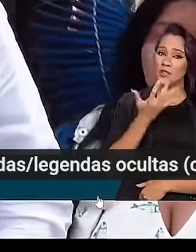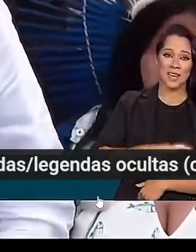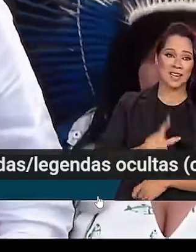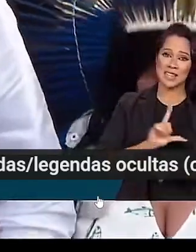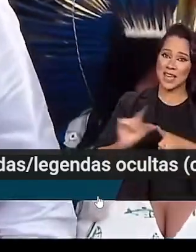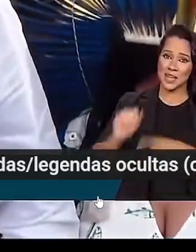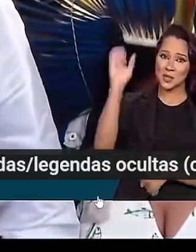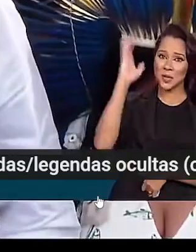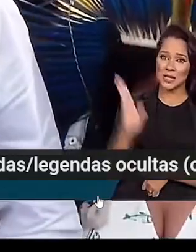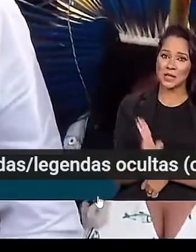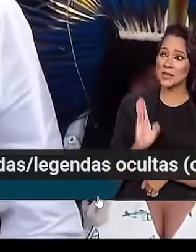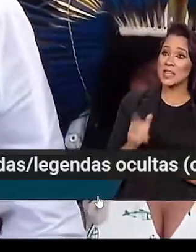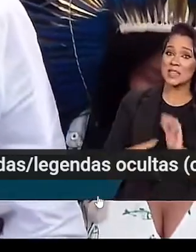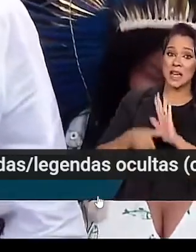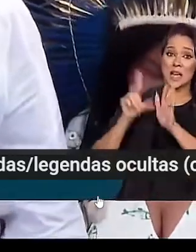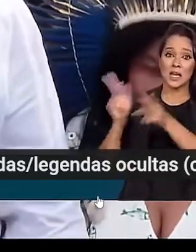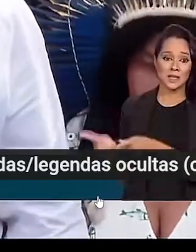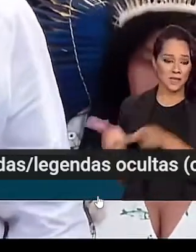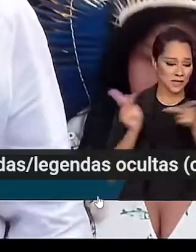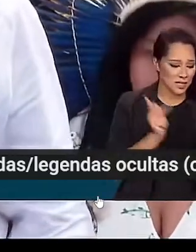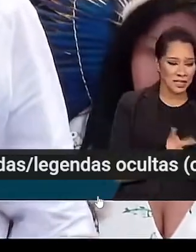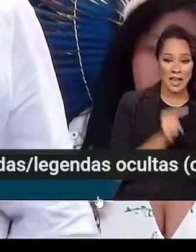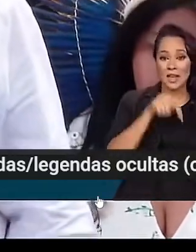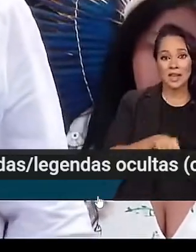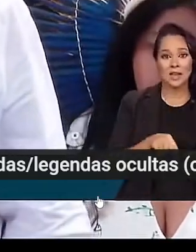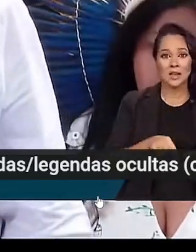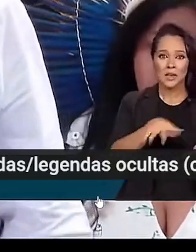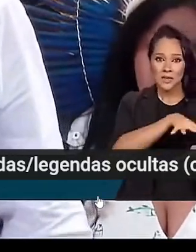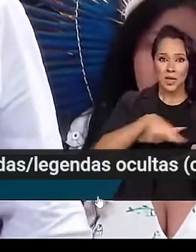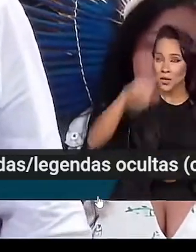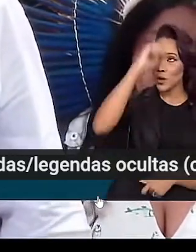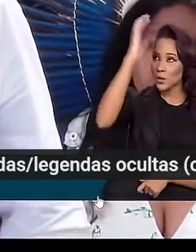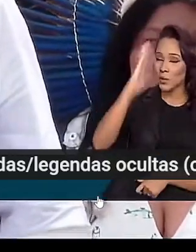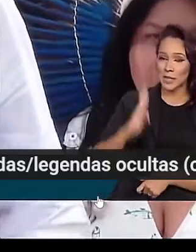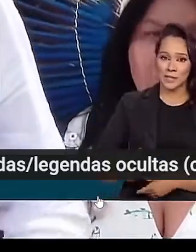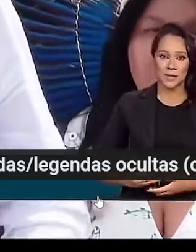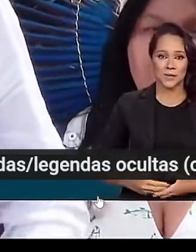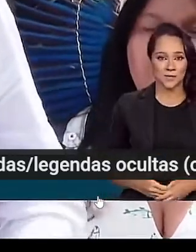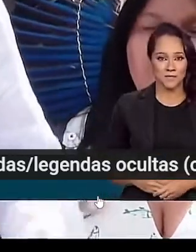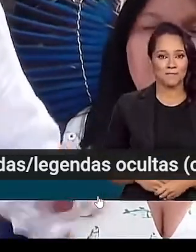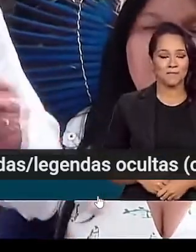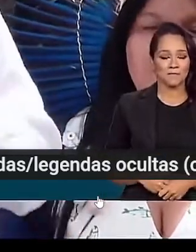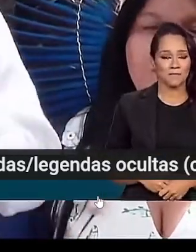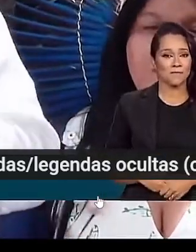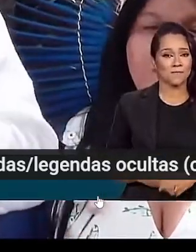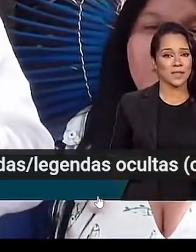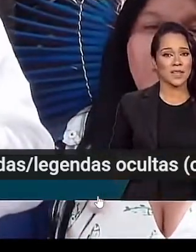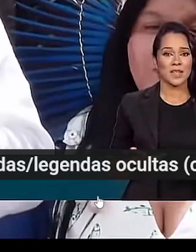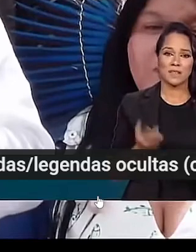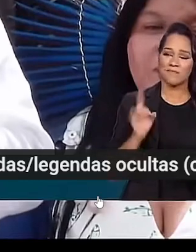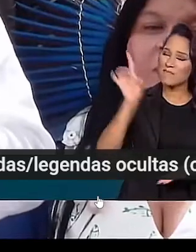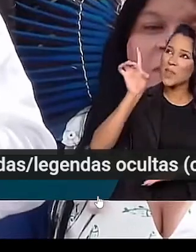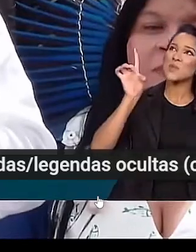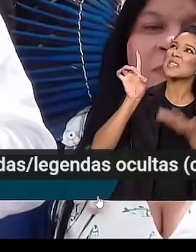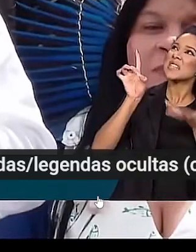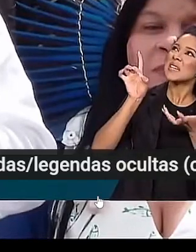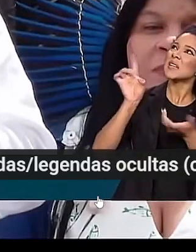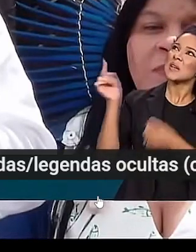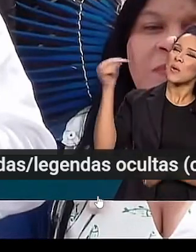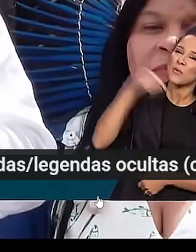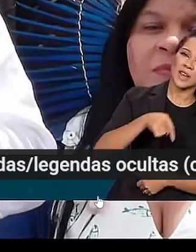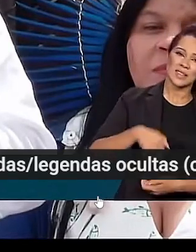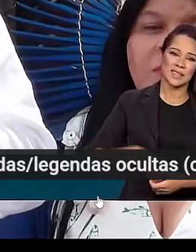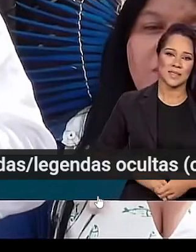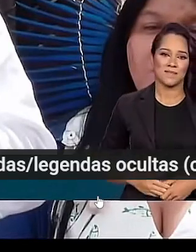comandante supremo das Forças Armadas. Nesse caso, é o presidente da República, é o senhor Luiz Inácio Lula da Silva. Esse é